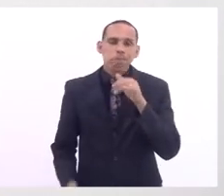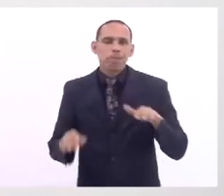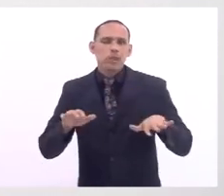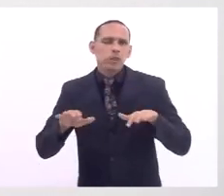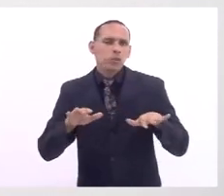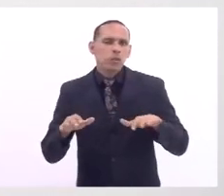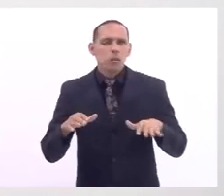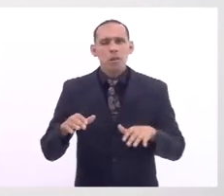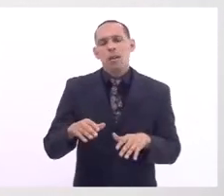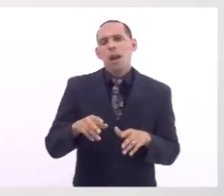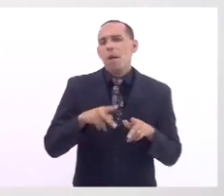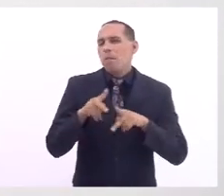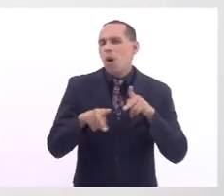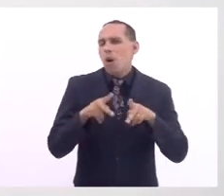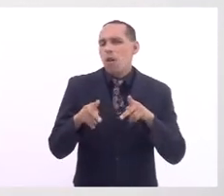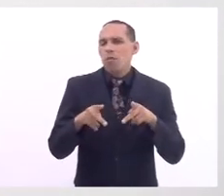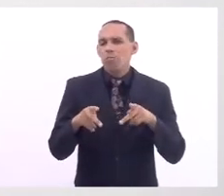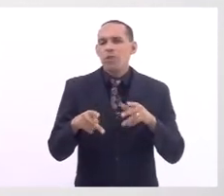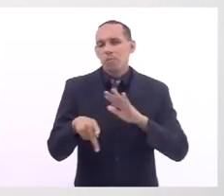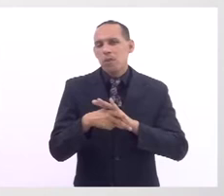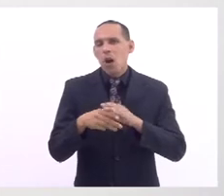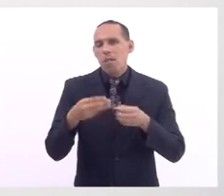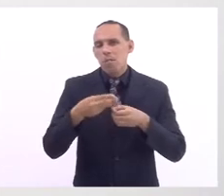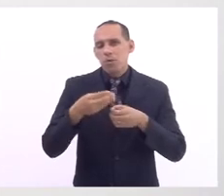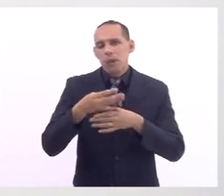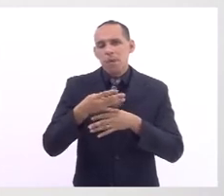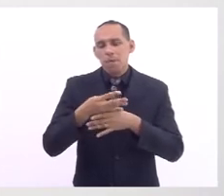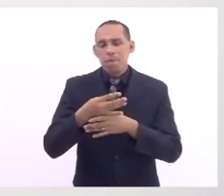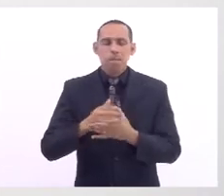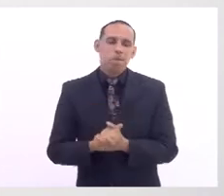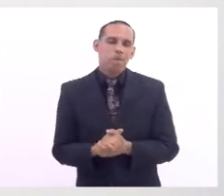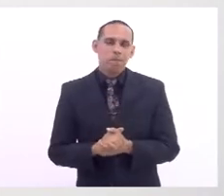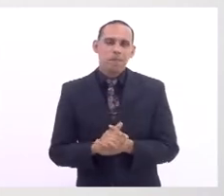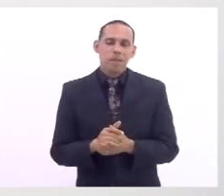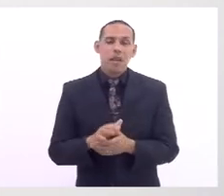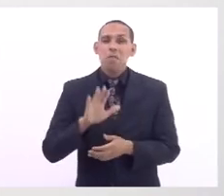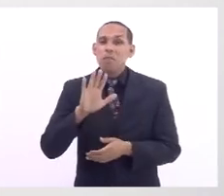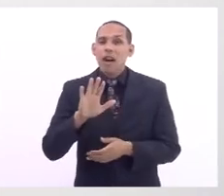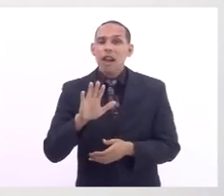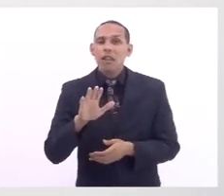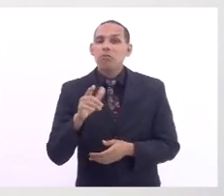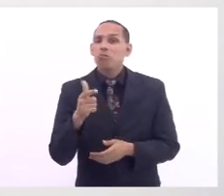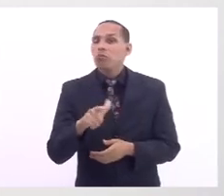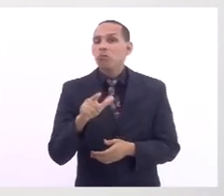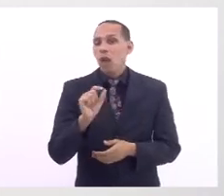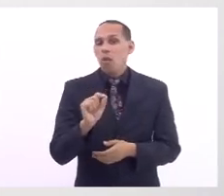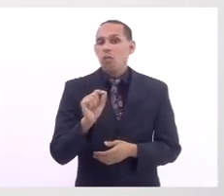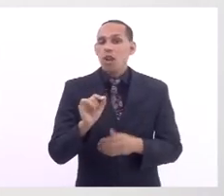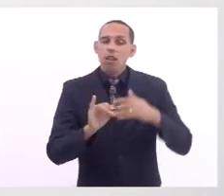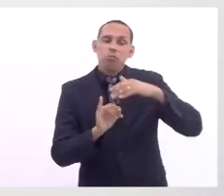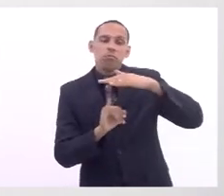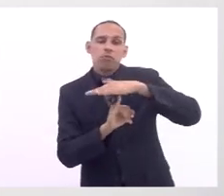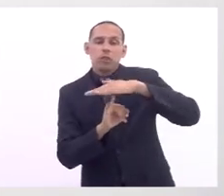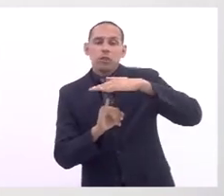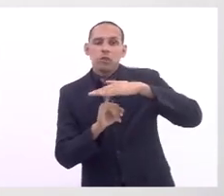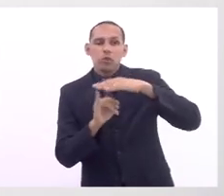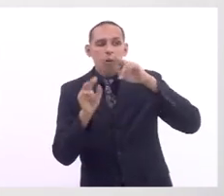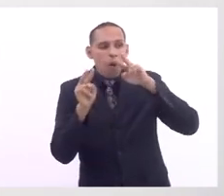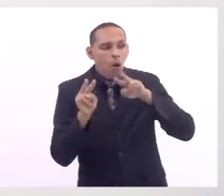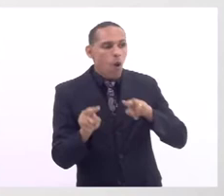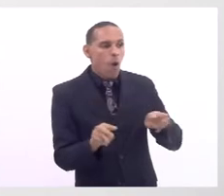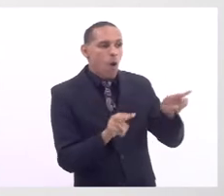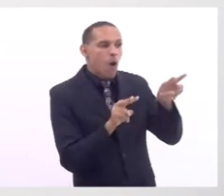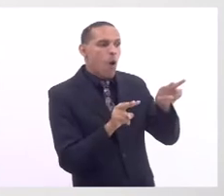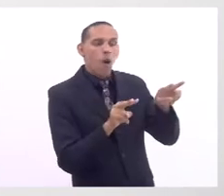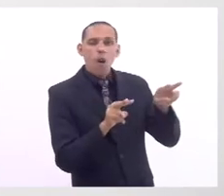popular dos Municípios em entre outras mas não havia ninguém nenhuma instituição que olhasse o